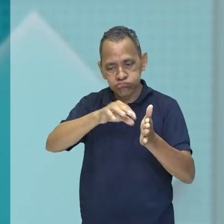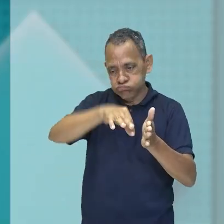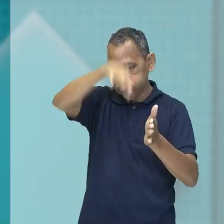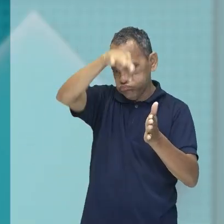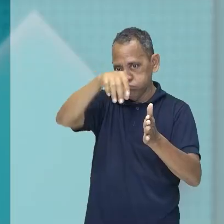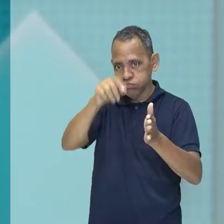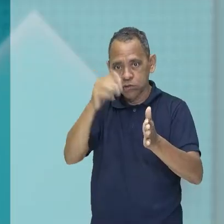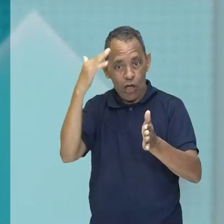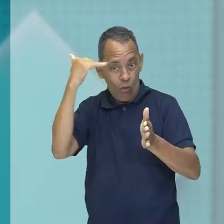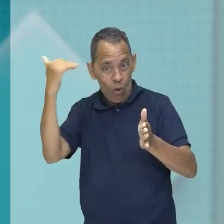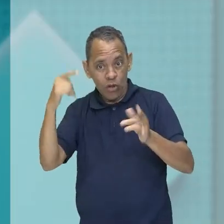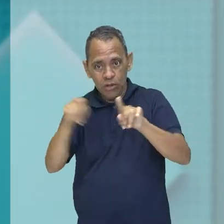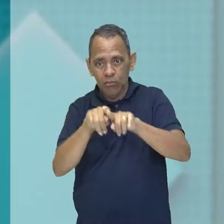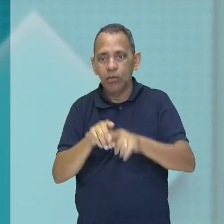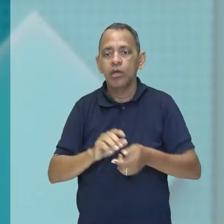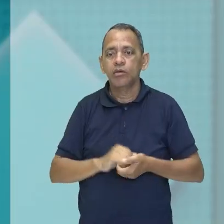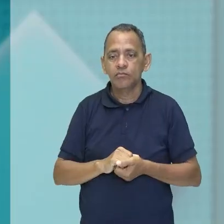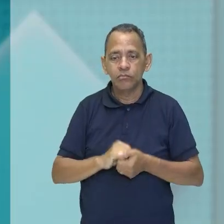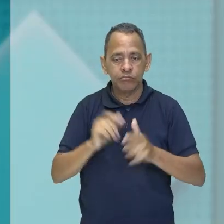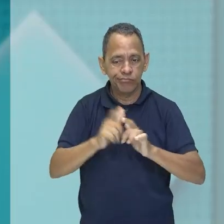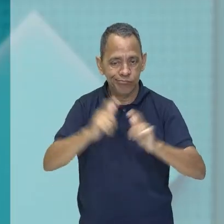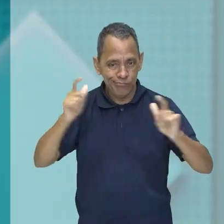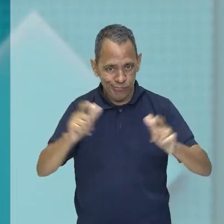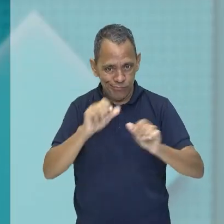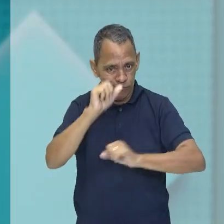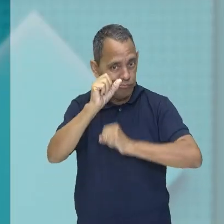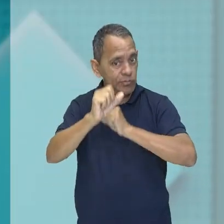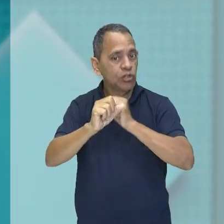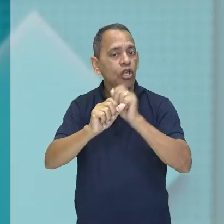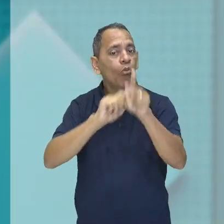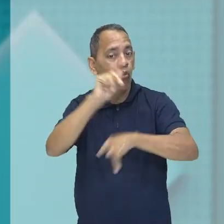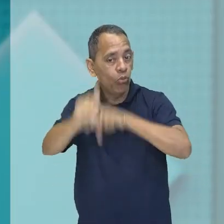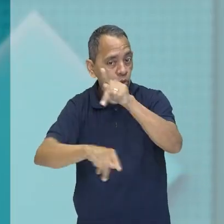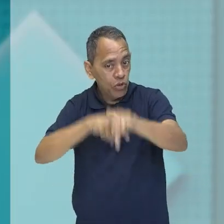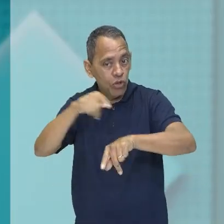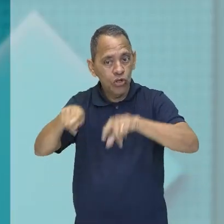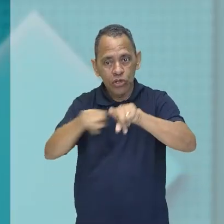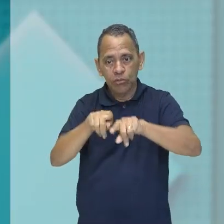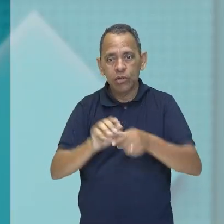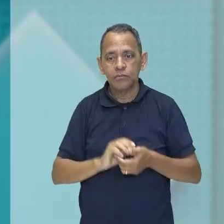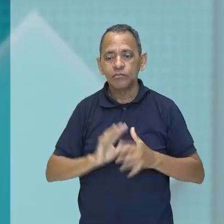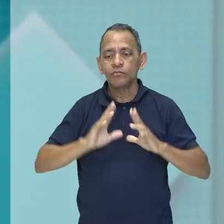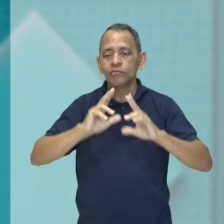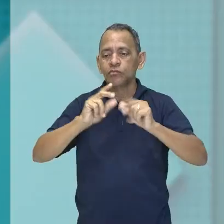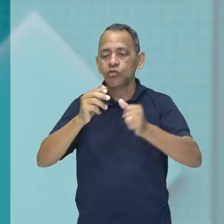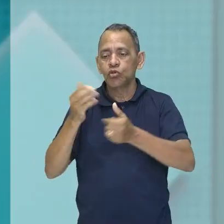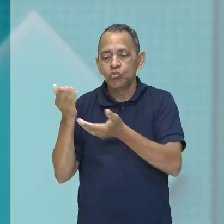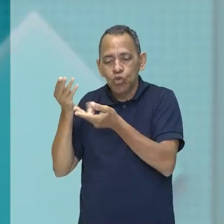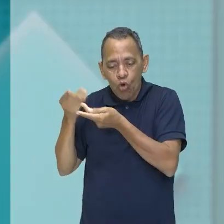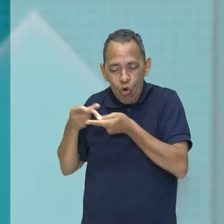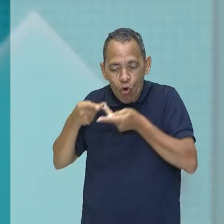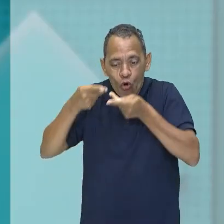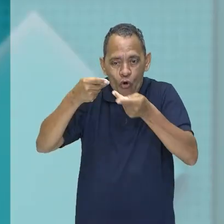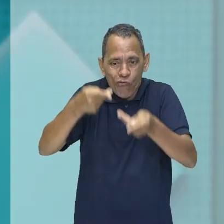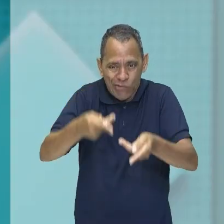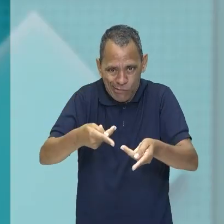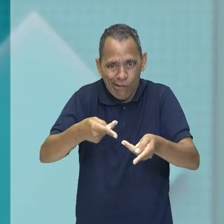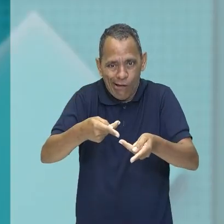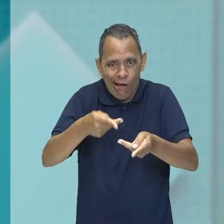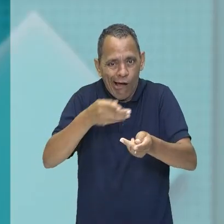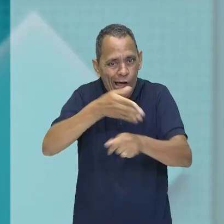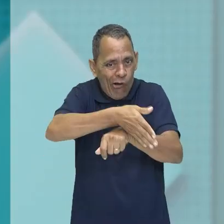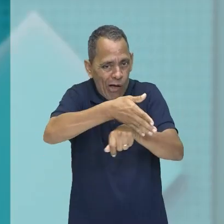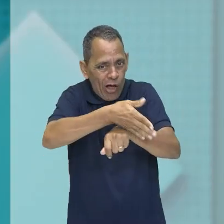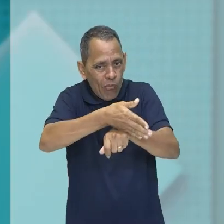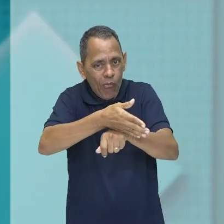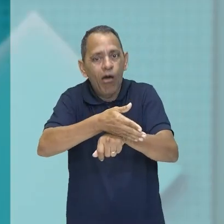para a maioria da população. Então, todos são convidados a participar, quando no